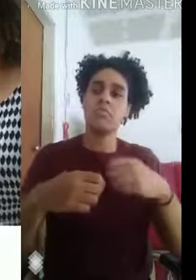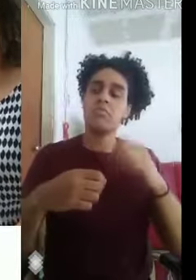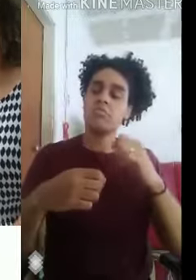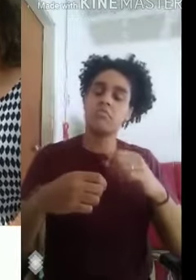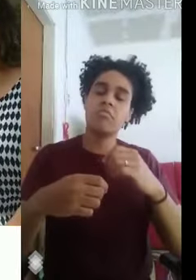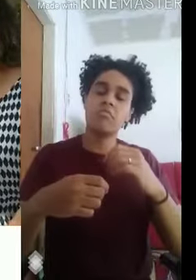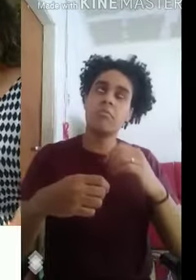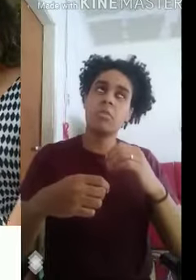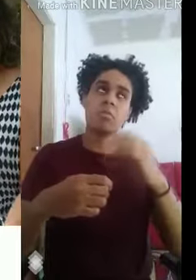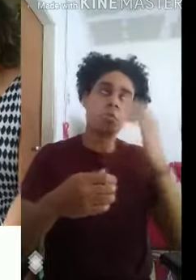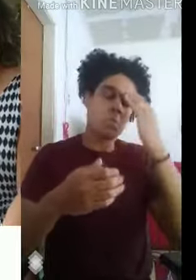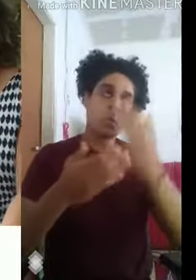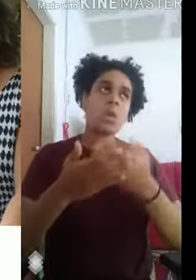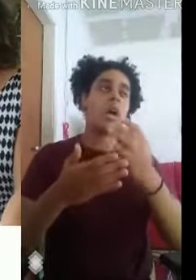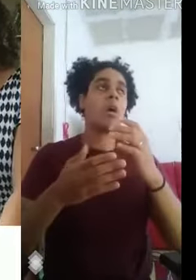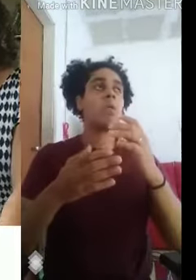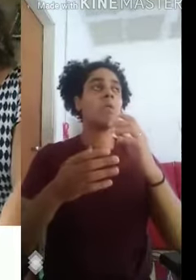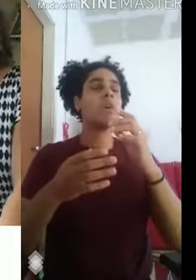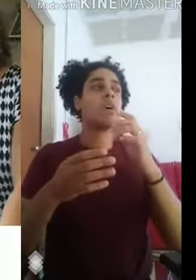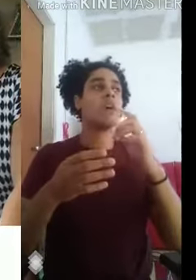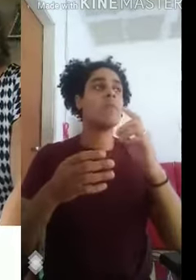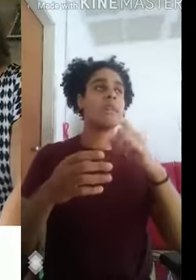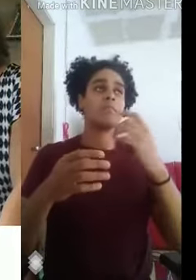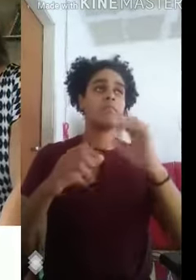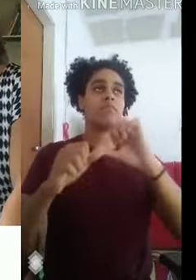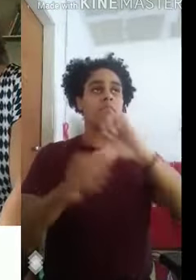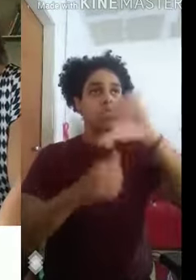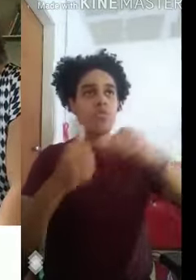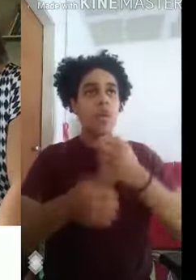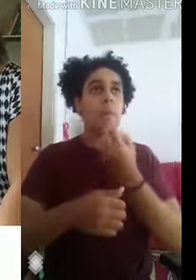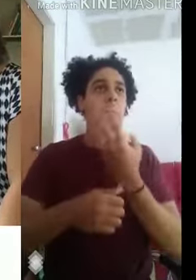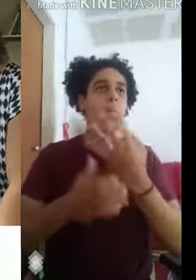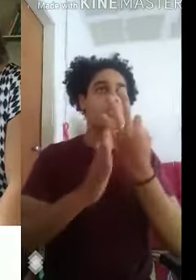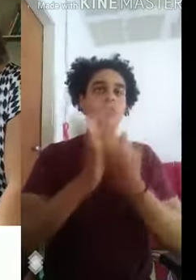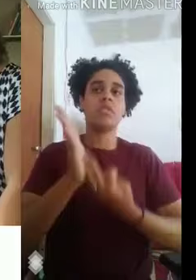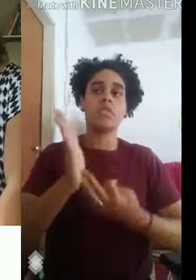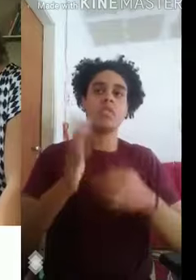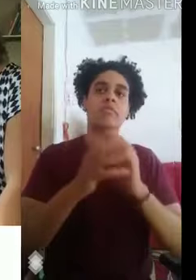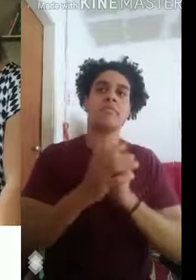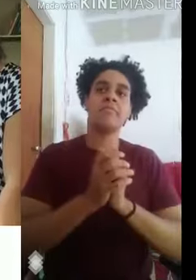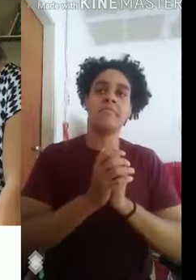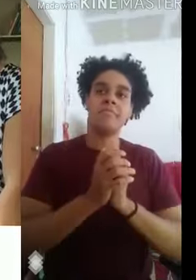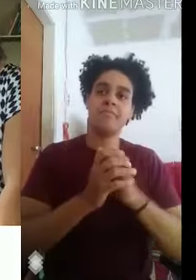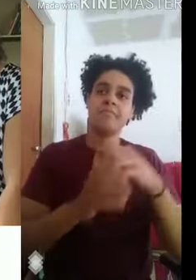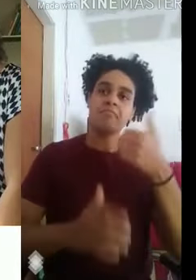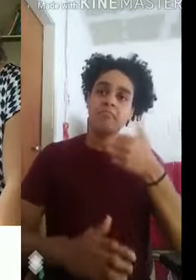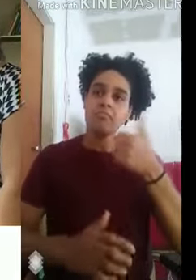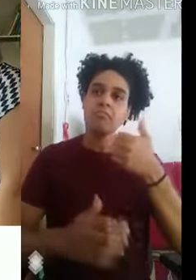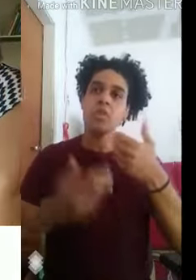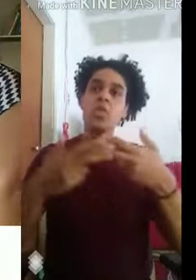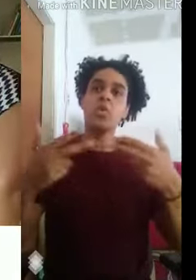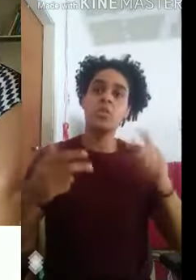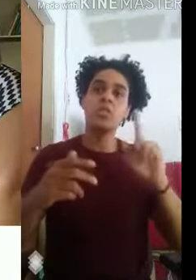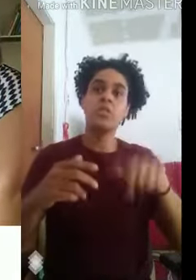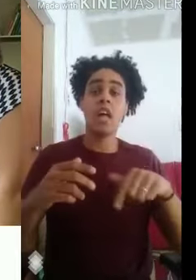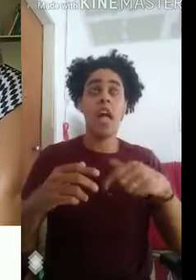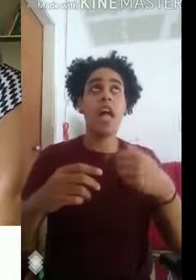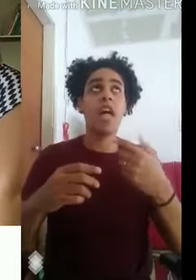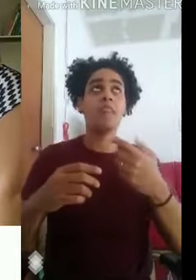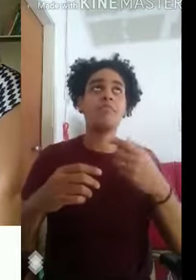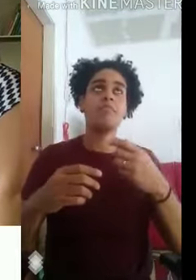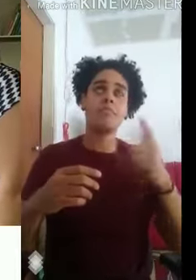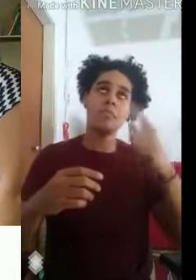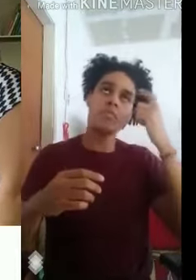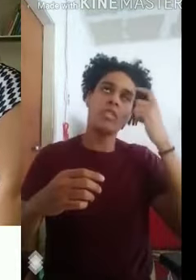que ela se transforme num bom texto, né? A primeira coisa a considerar é o que é texto, qual